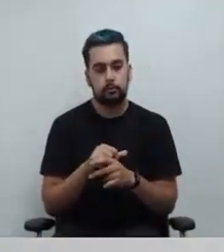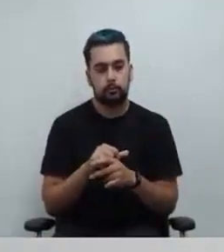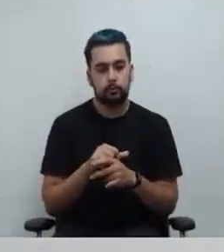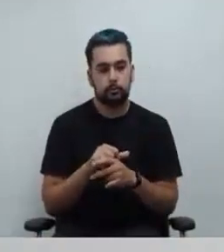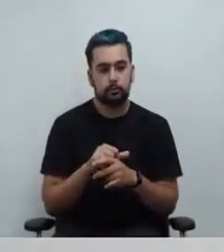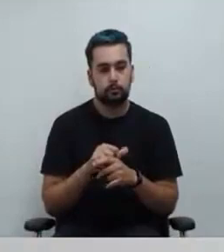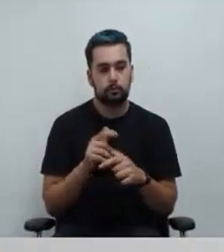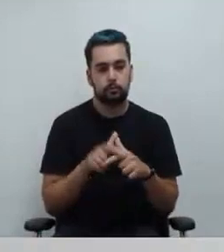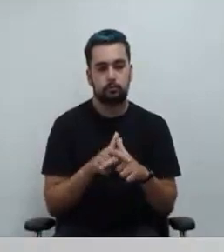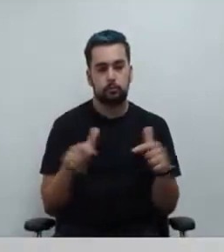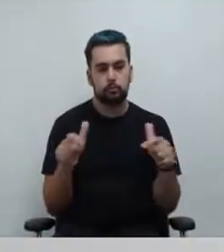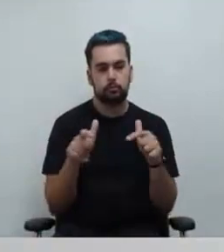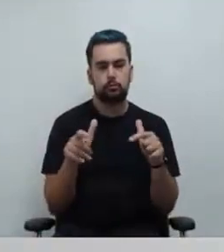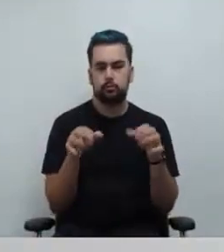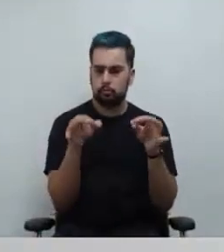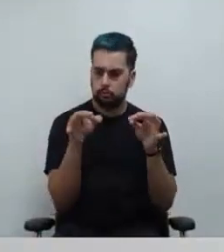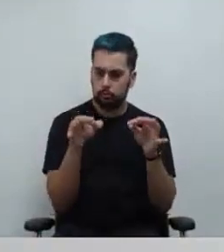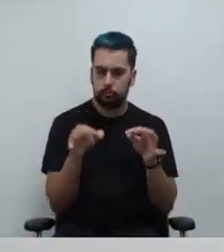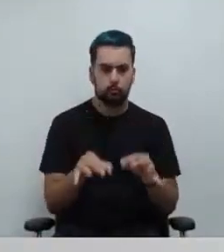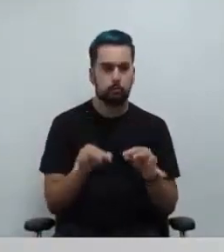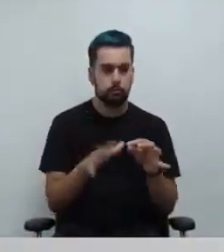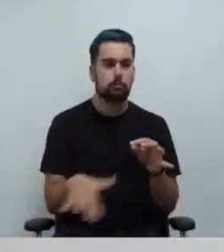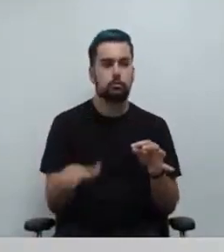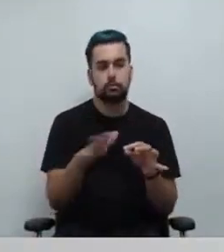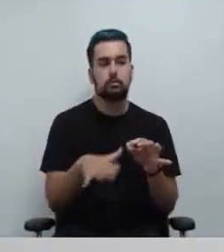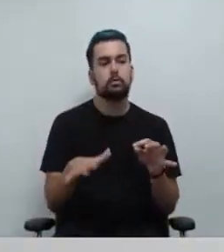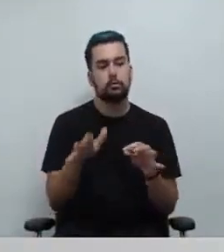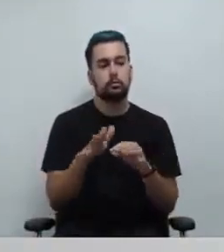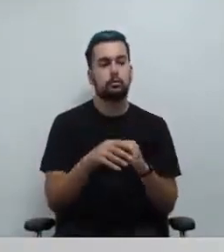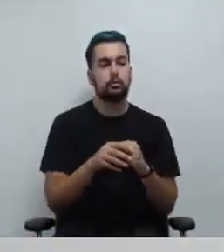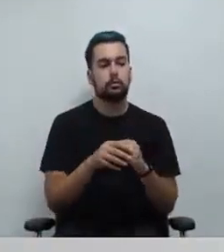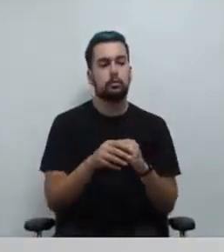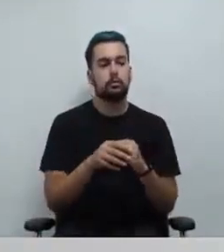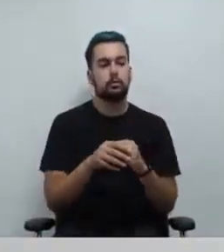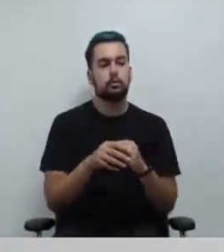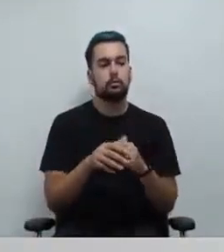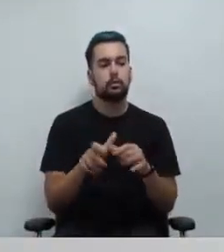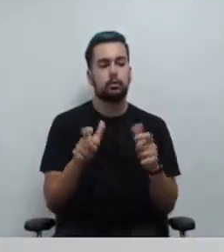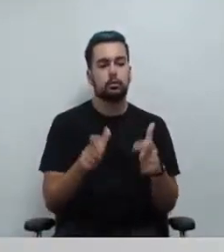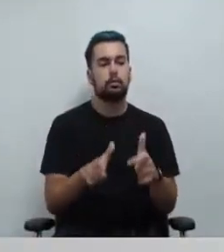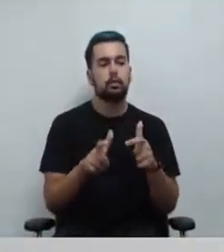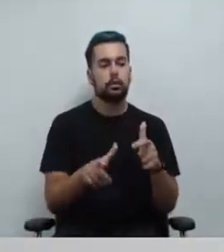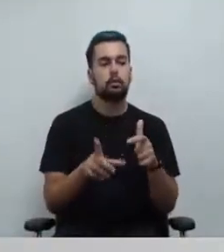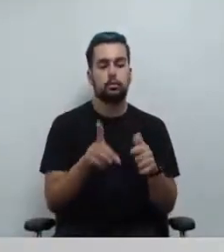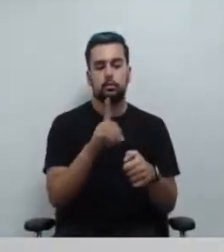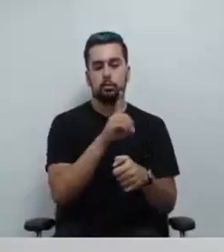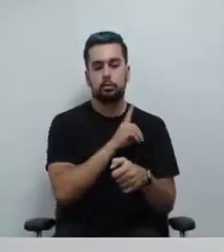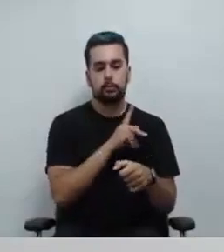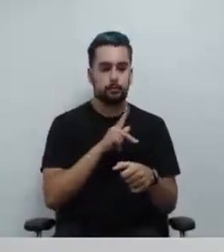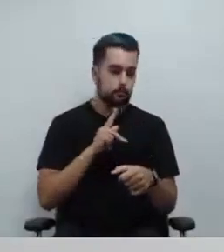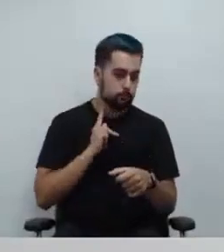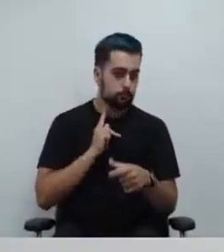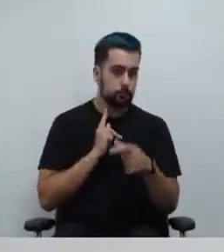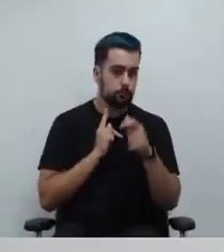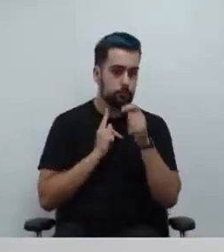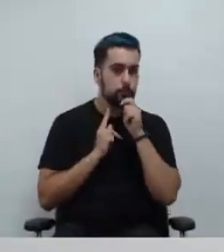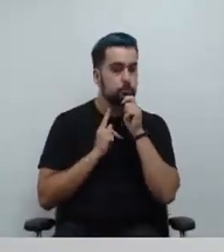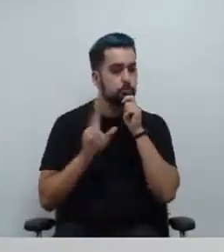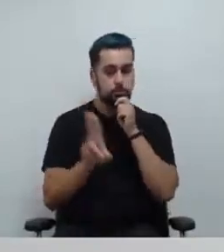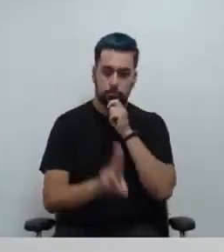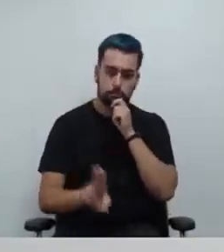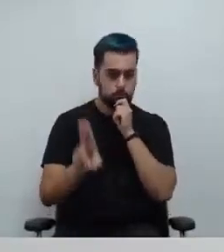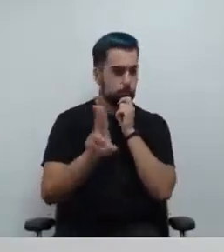é uma expansão robusta territorial, né? Espaços onde a Defensoria Pública ainda não